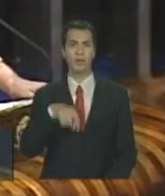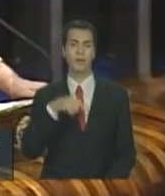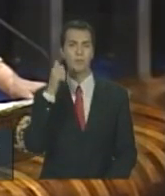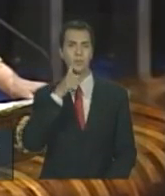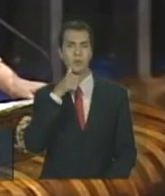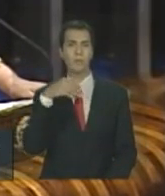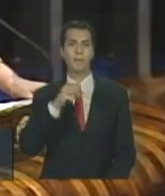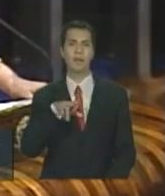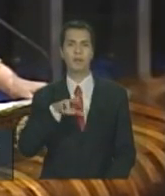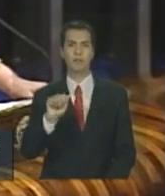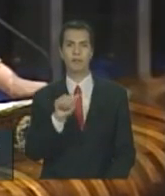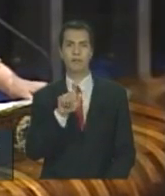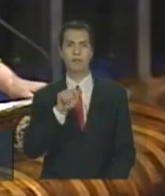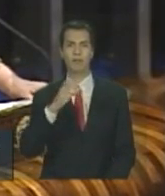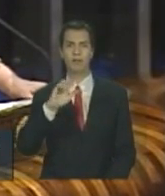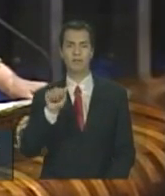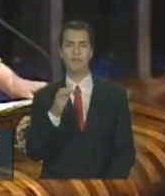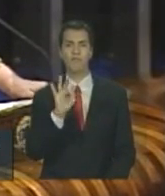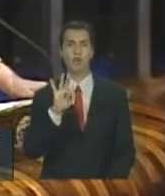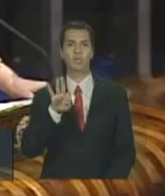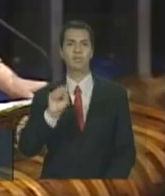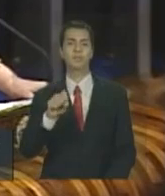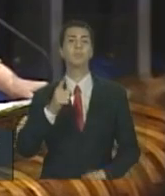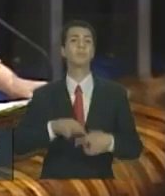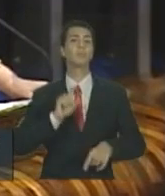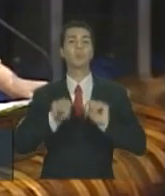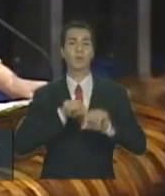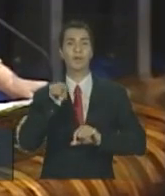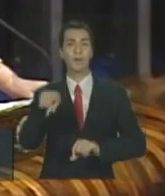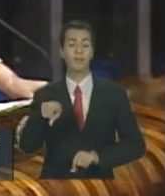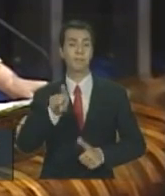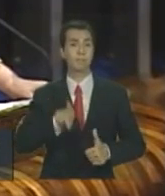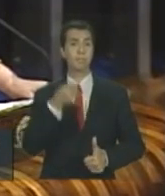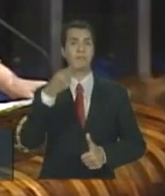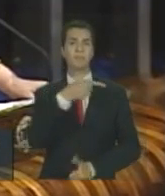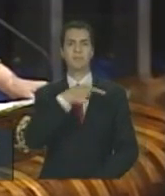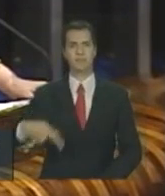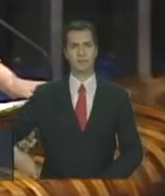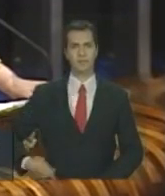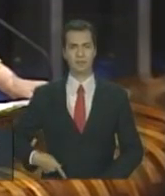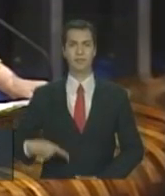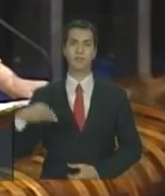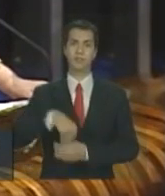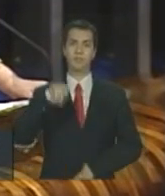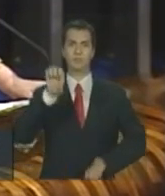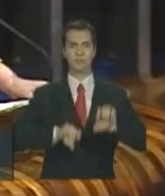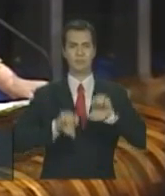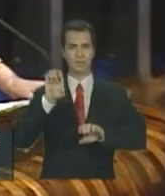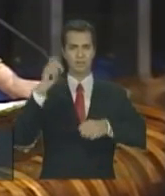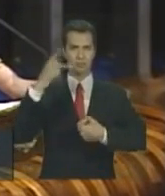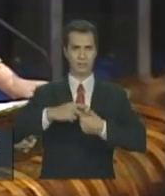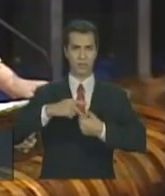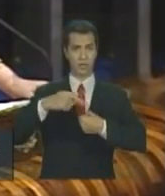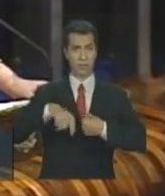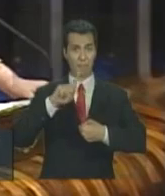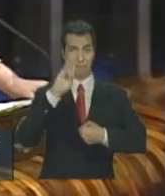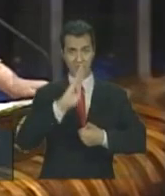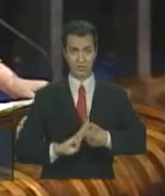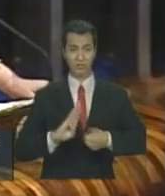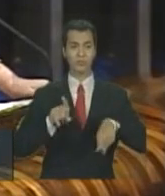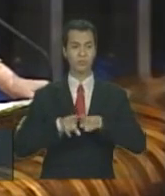das Graças Foster, a primeira presidente de uma empresa de petróleo, não só no Brasil, mas como no